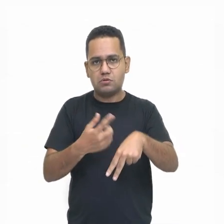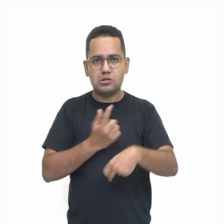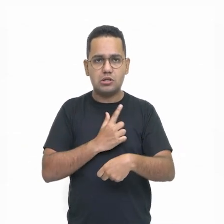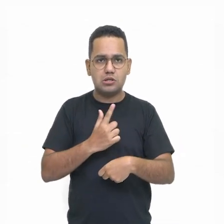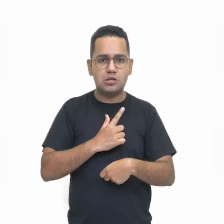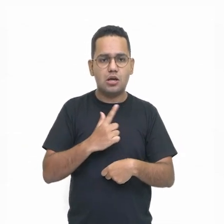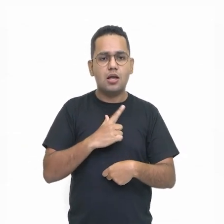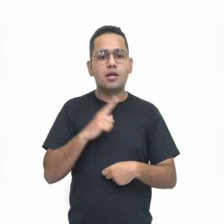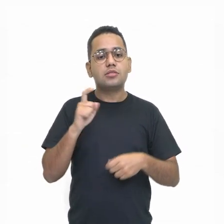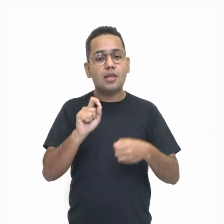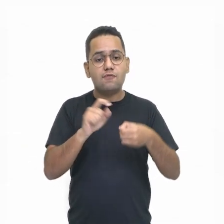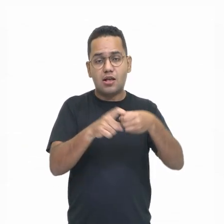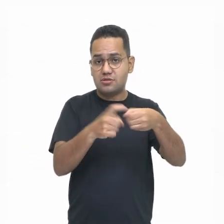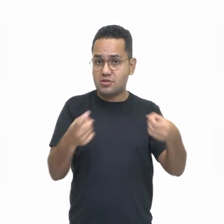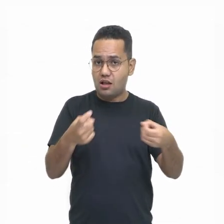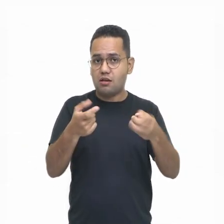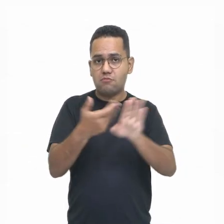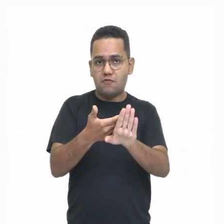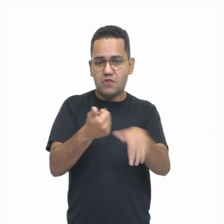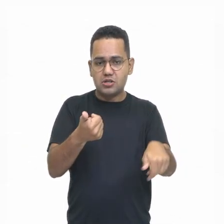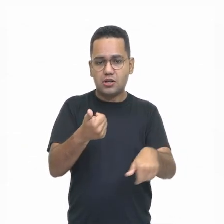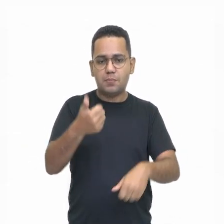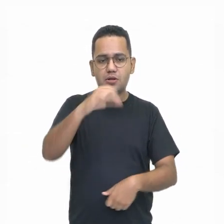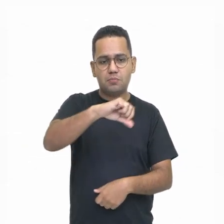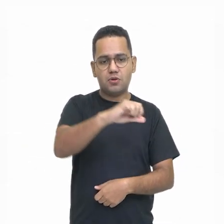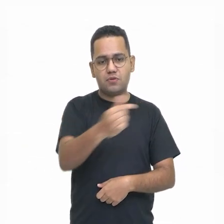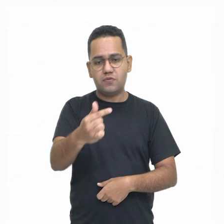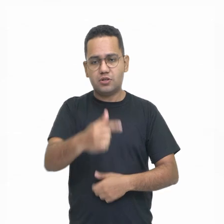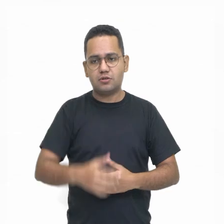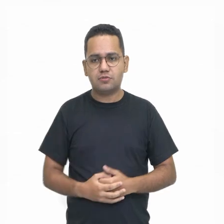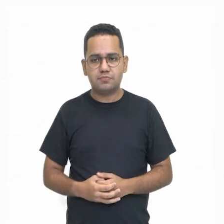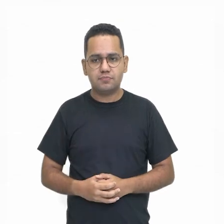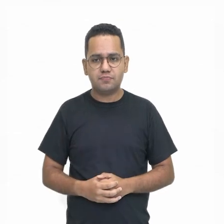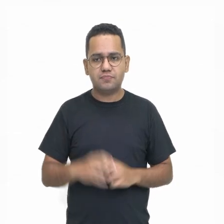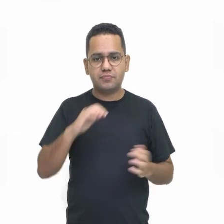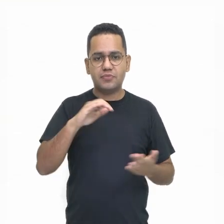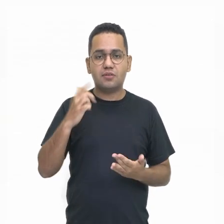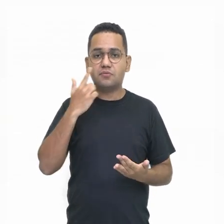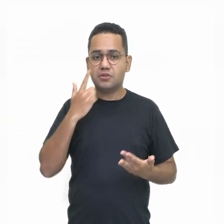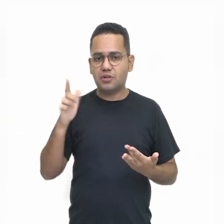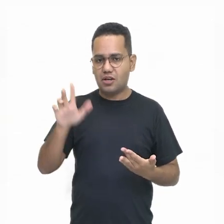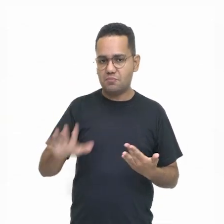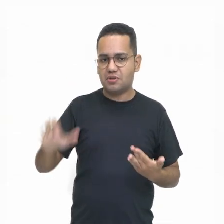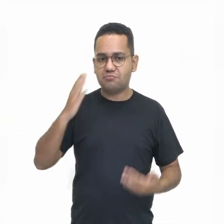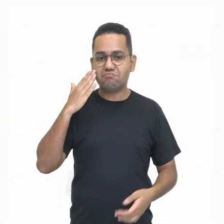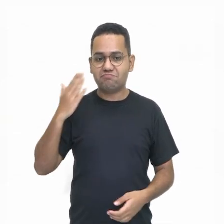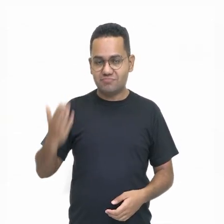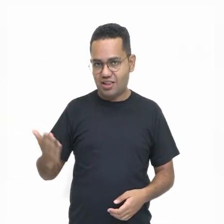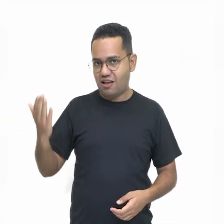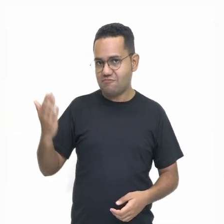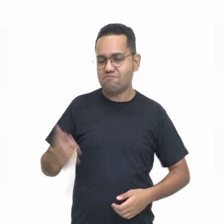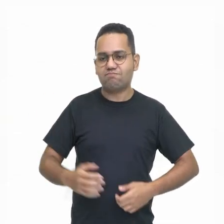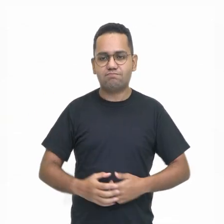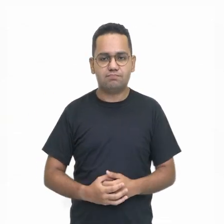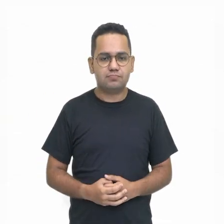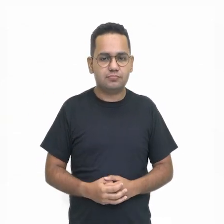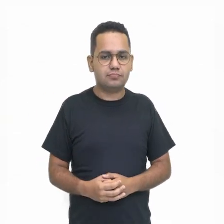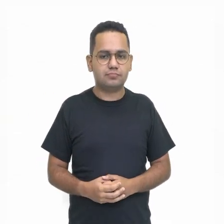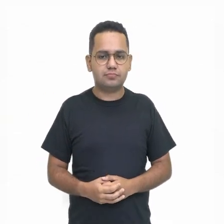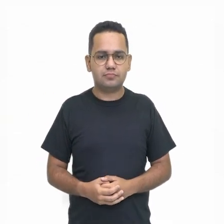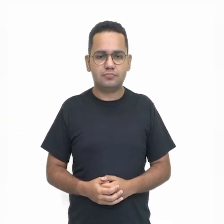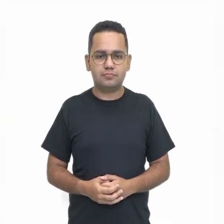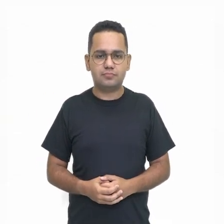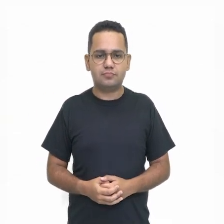1992. E aqui nós temos uma imagem, né, que retrata um pouco daquele momento ali